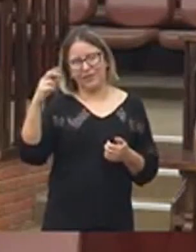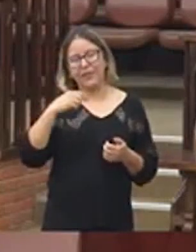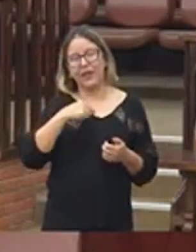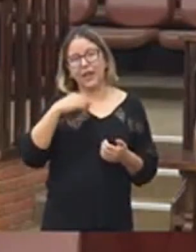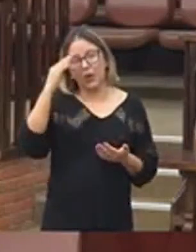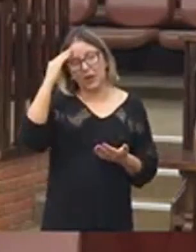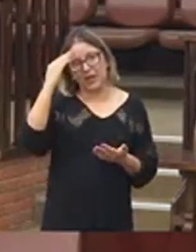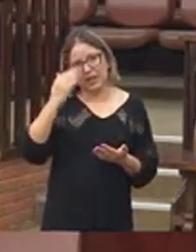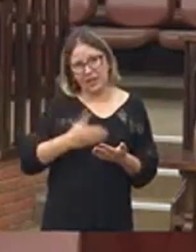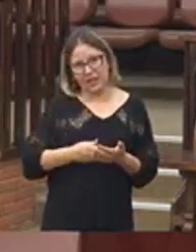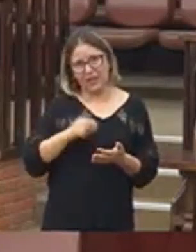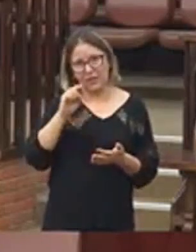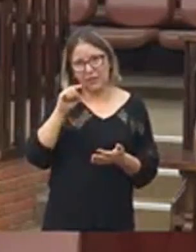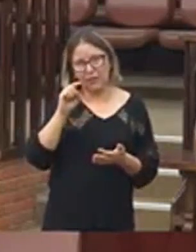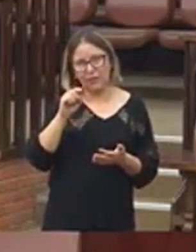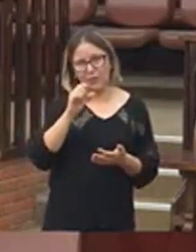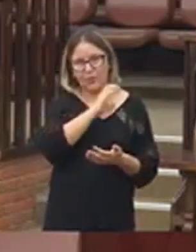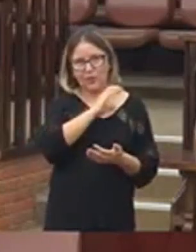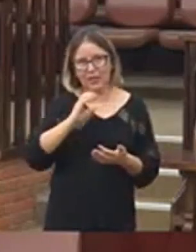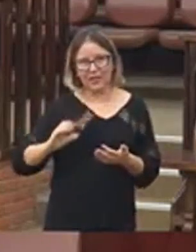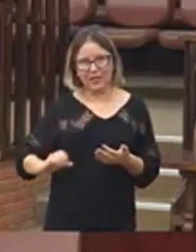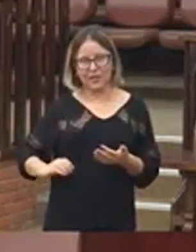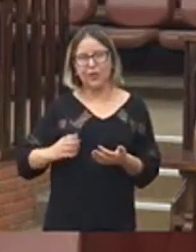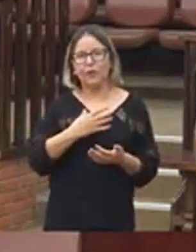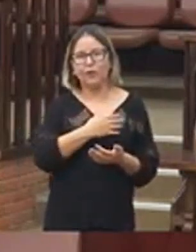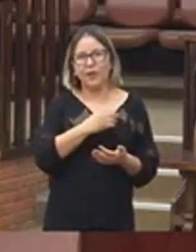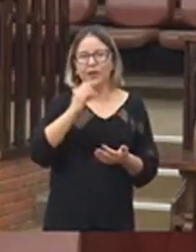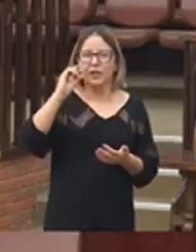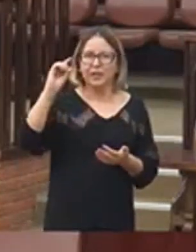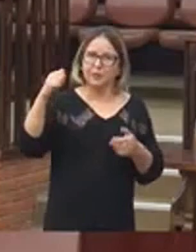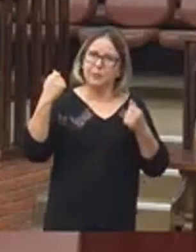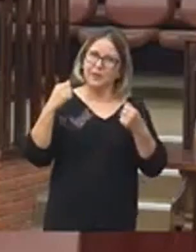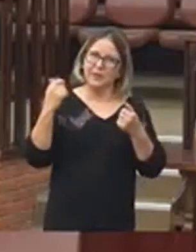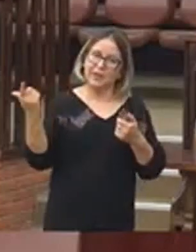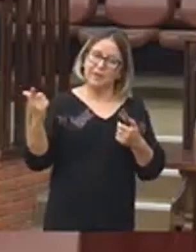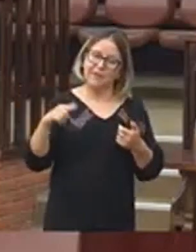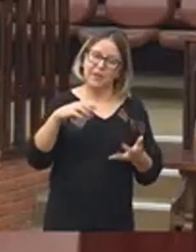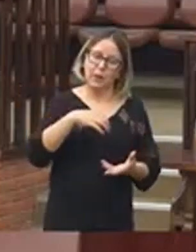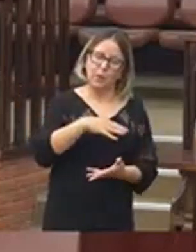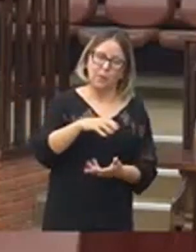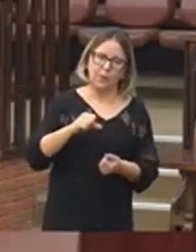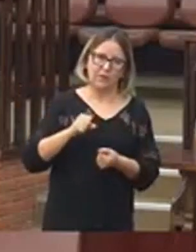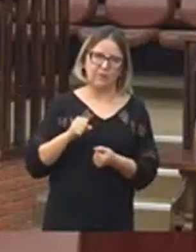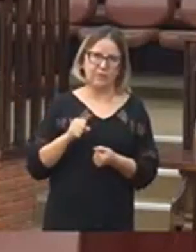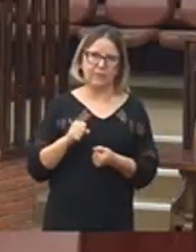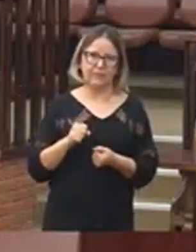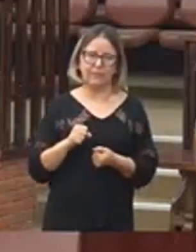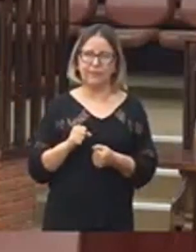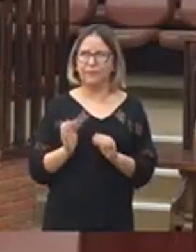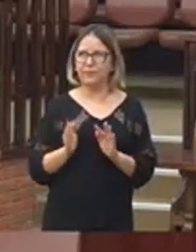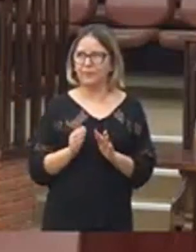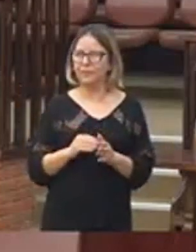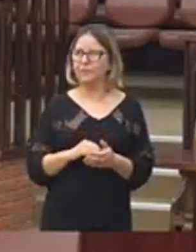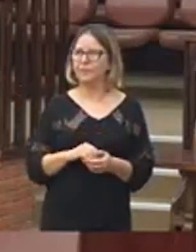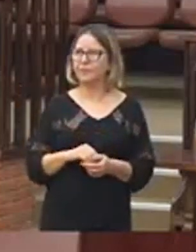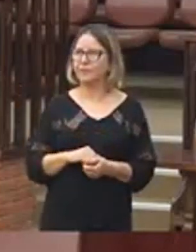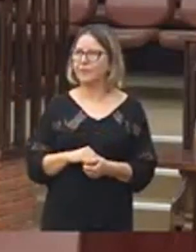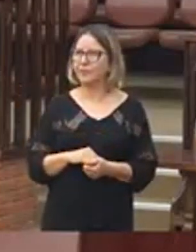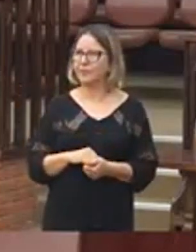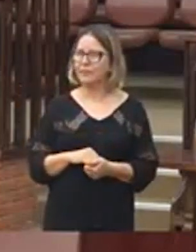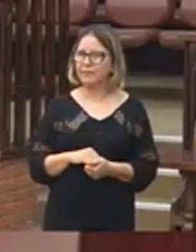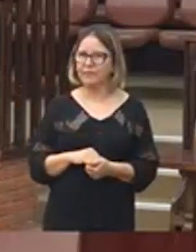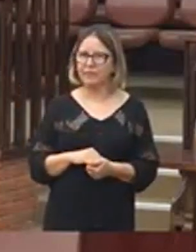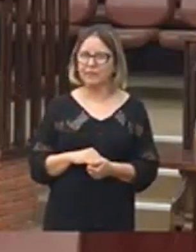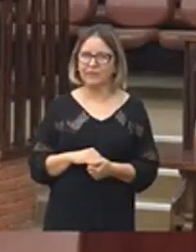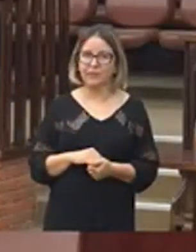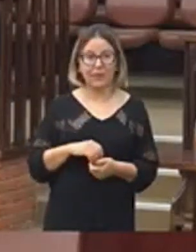eu tenho crido que tu és o Cristo, o Filho de Deus, que deveria vir ao mundo. Ok? Você